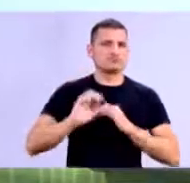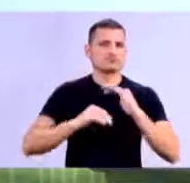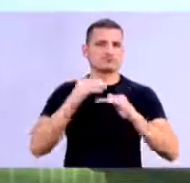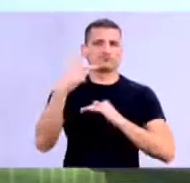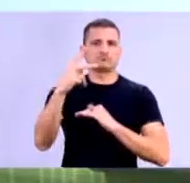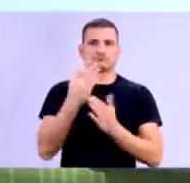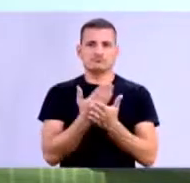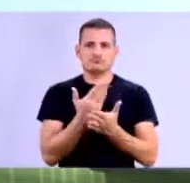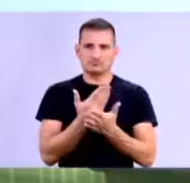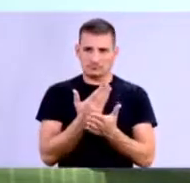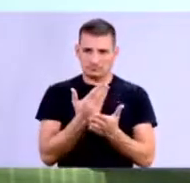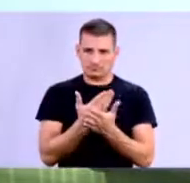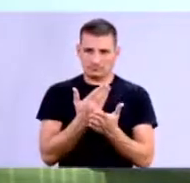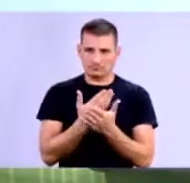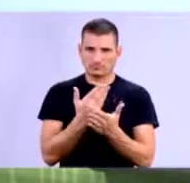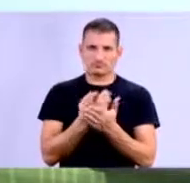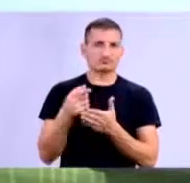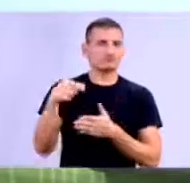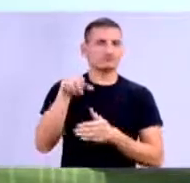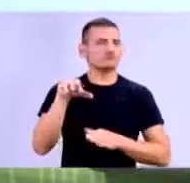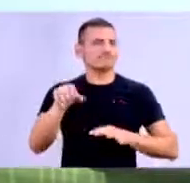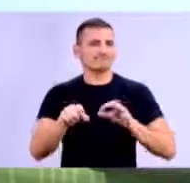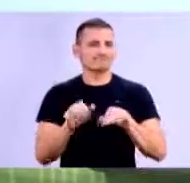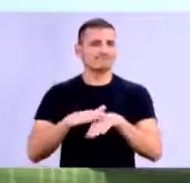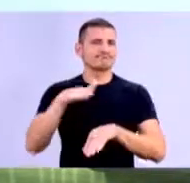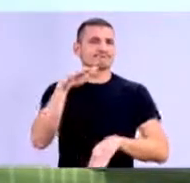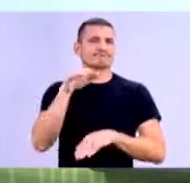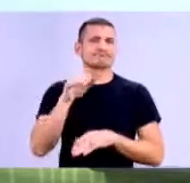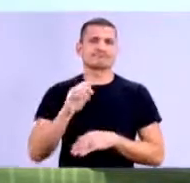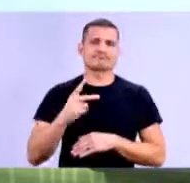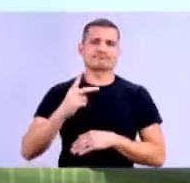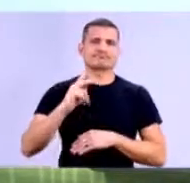seus estudos, para você buscar cada vez mais seu